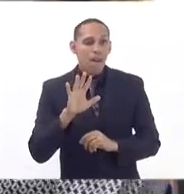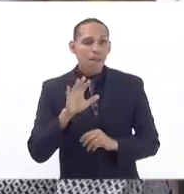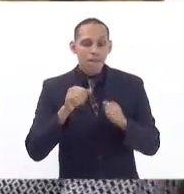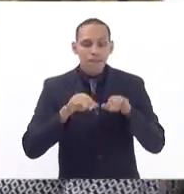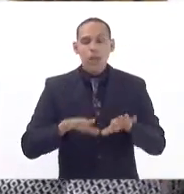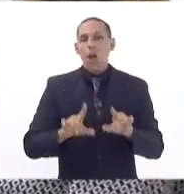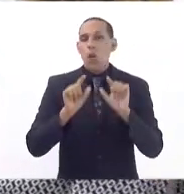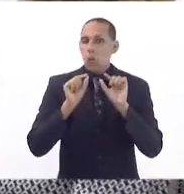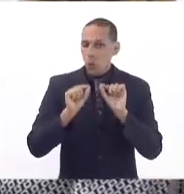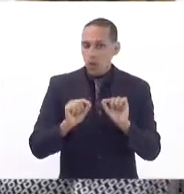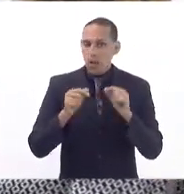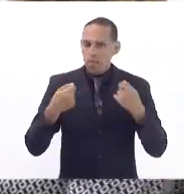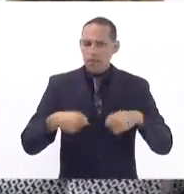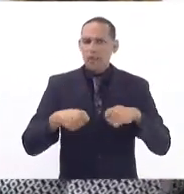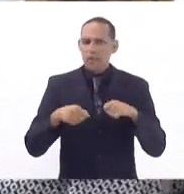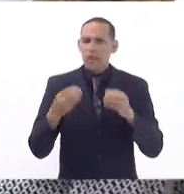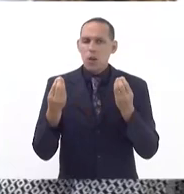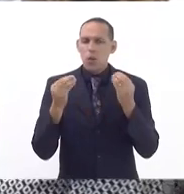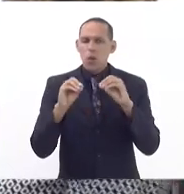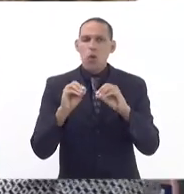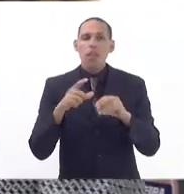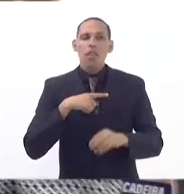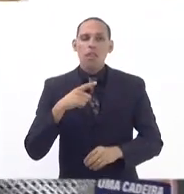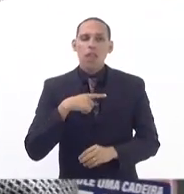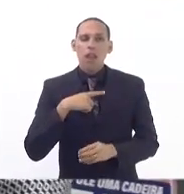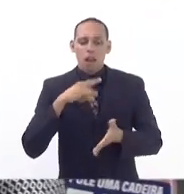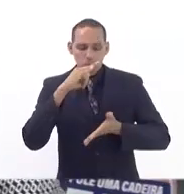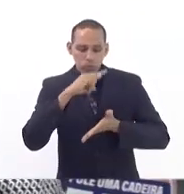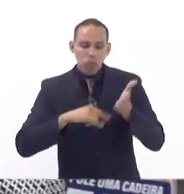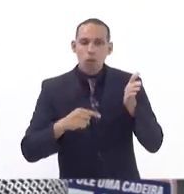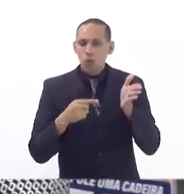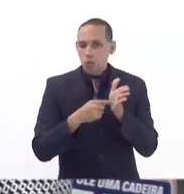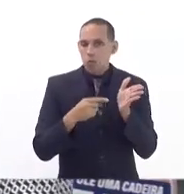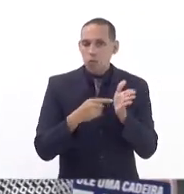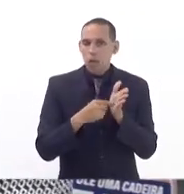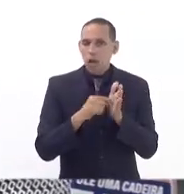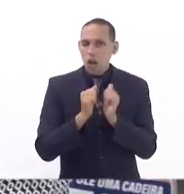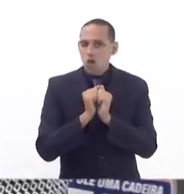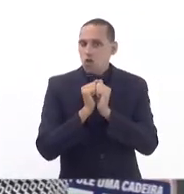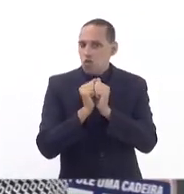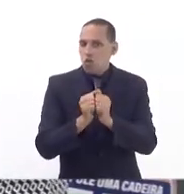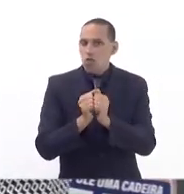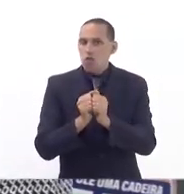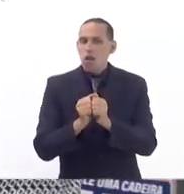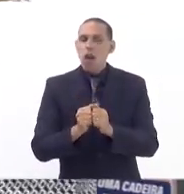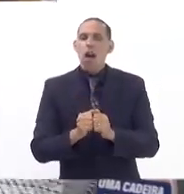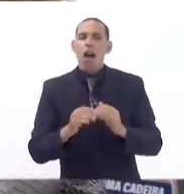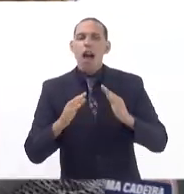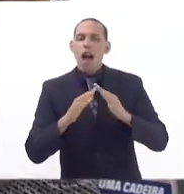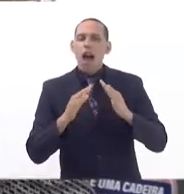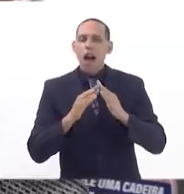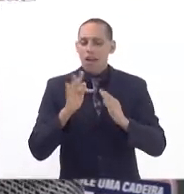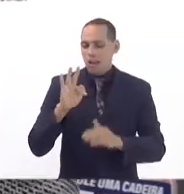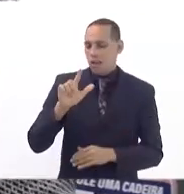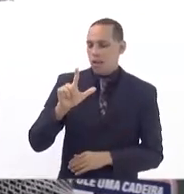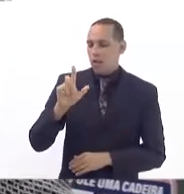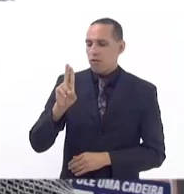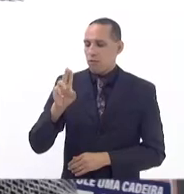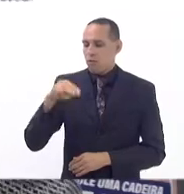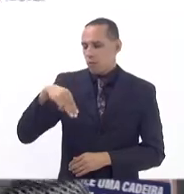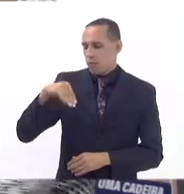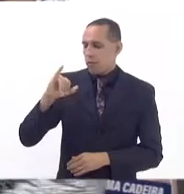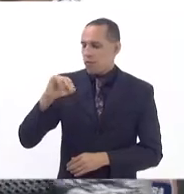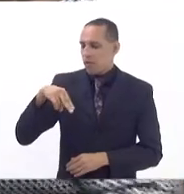e que precisa ser colocado a gente produziu um documento de recomendação junto com a casa Fluminense em setembro do ano passado né que eu